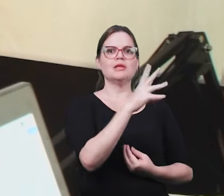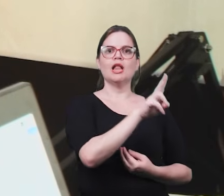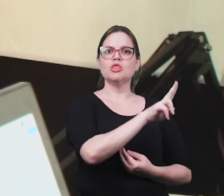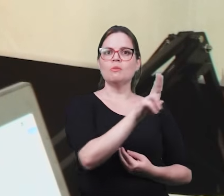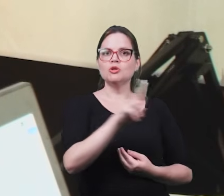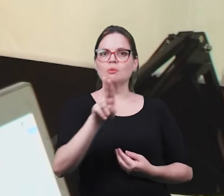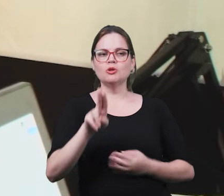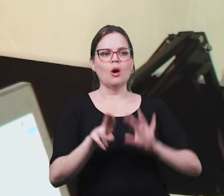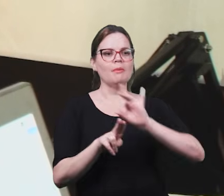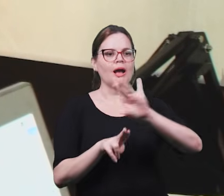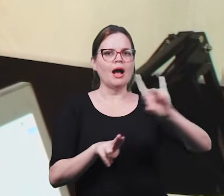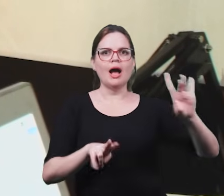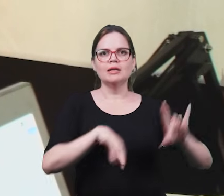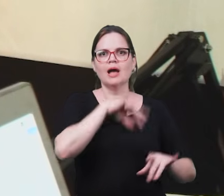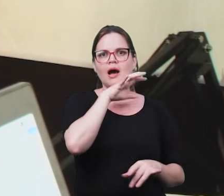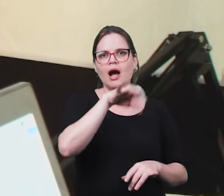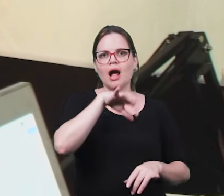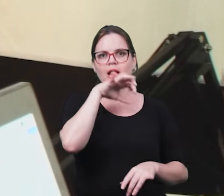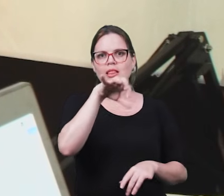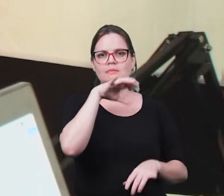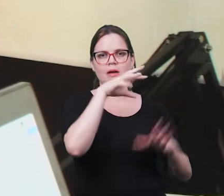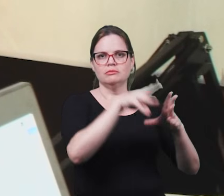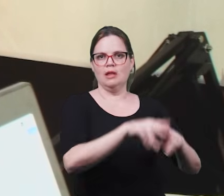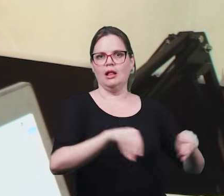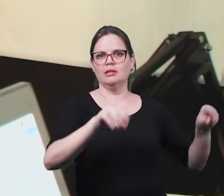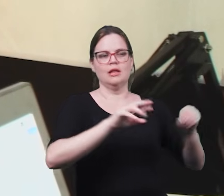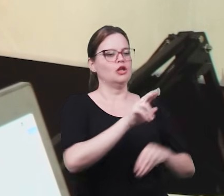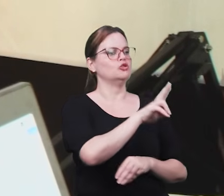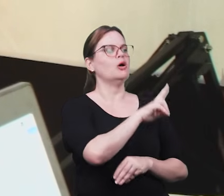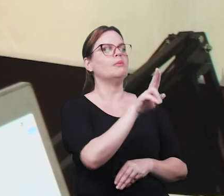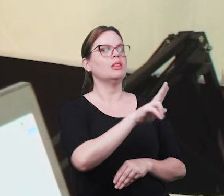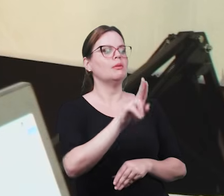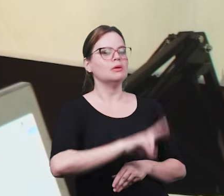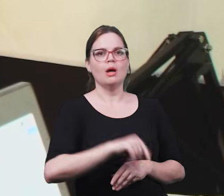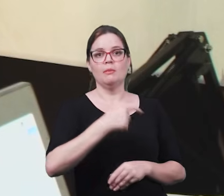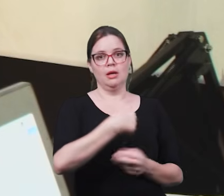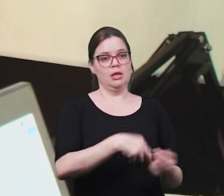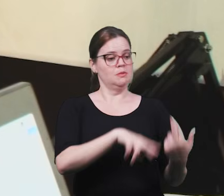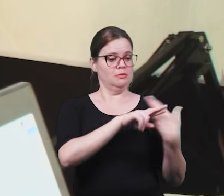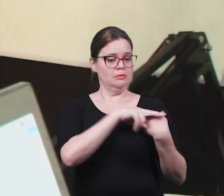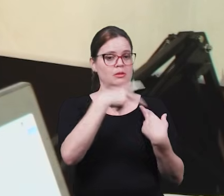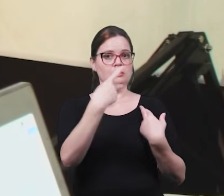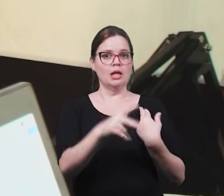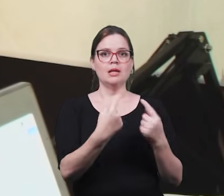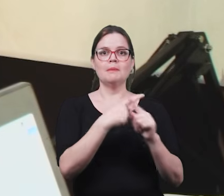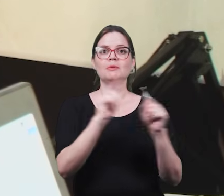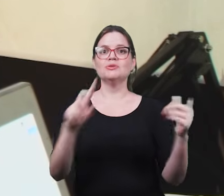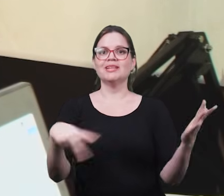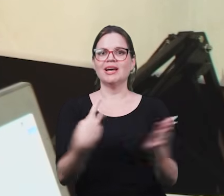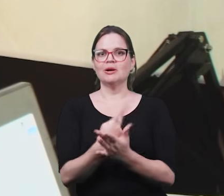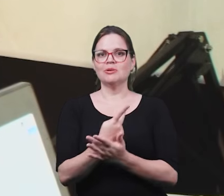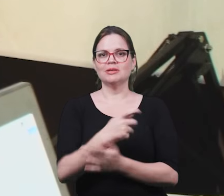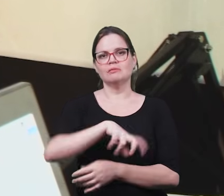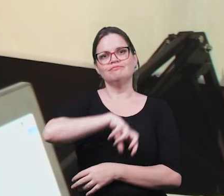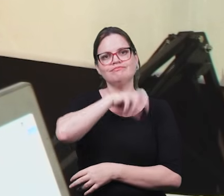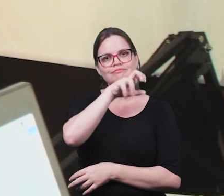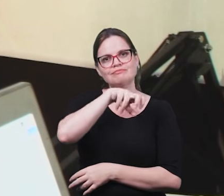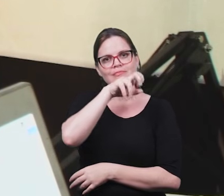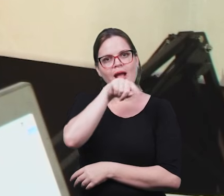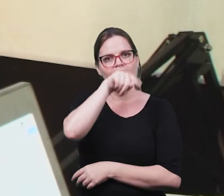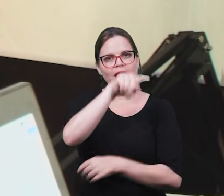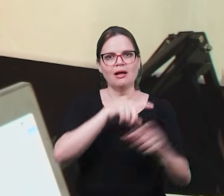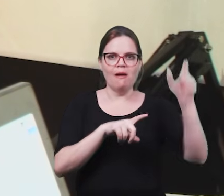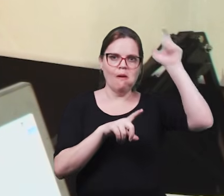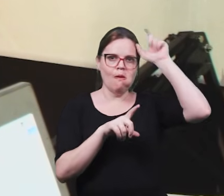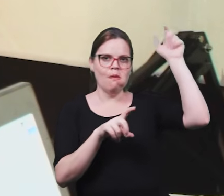às aves, a todo animal do campo. Mas um elemento estranho adentrou ali: o pecado.